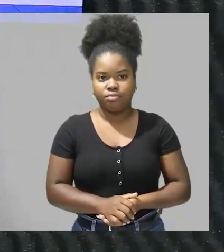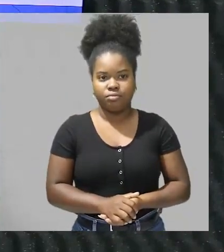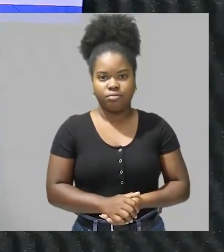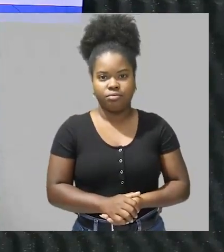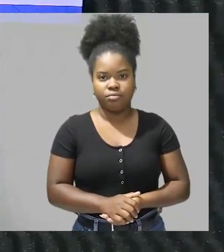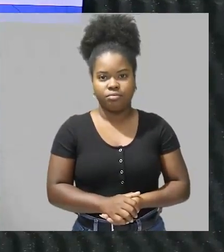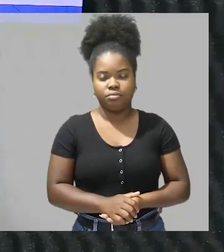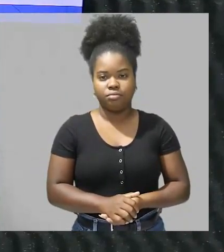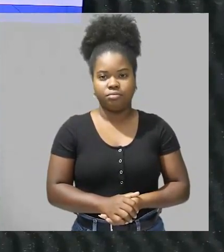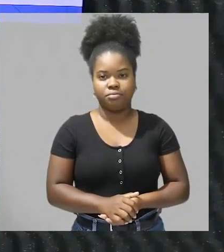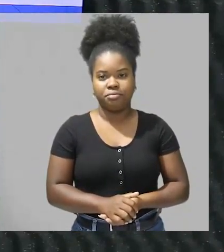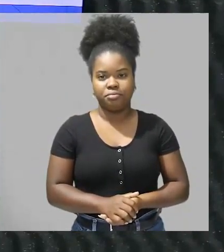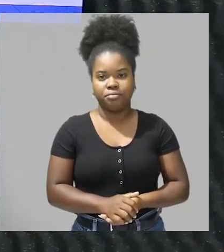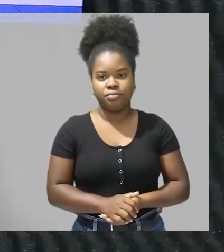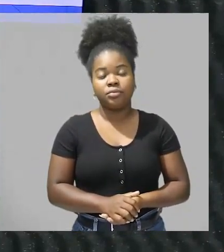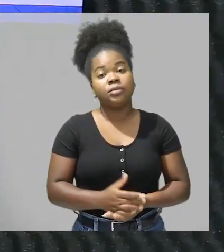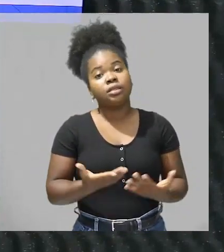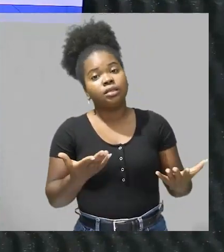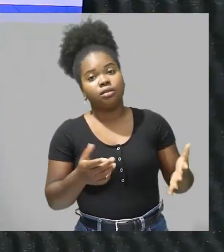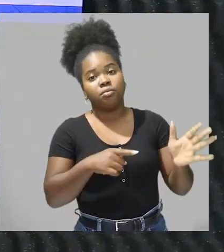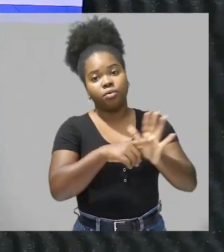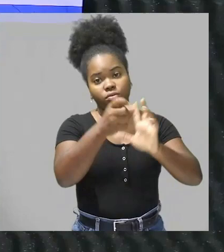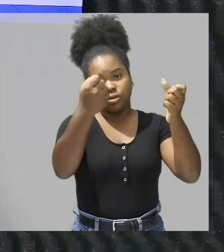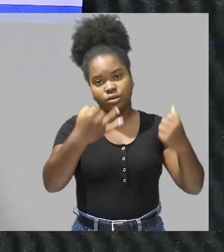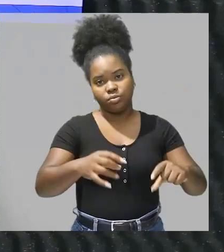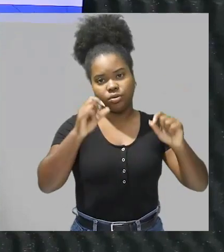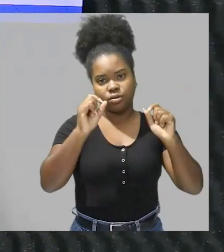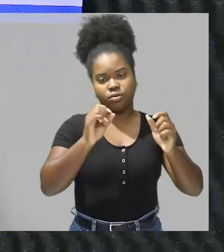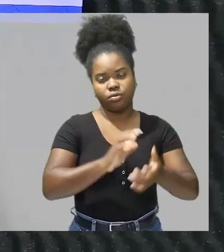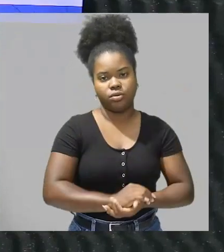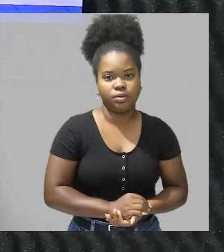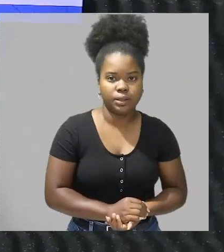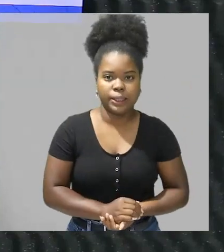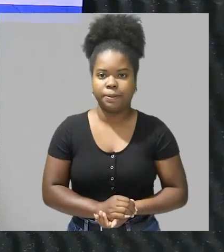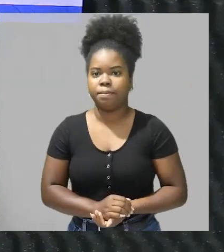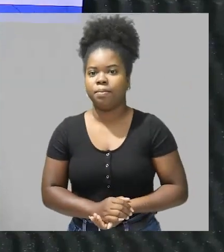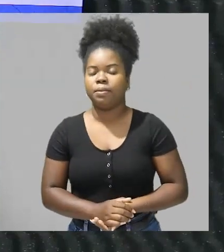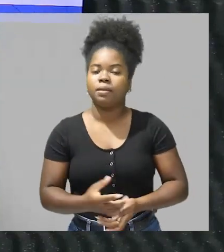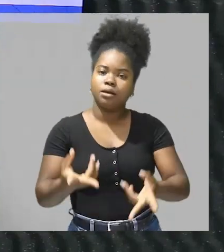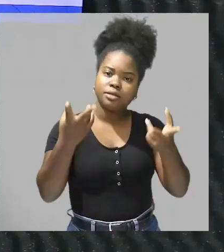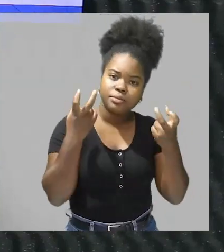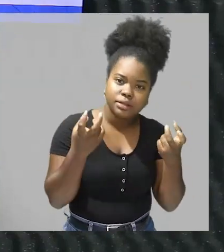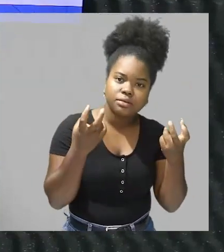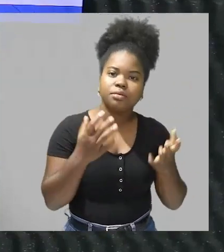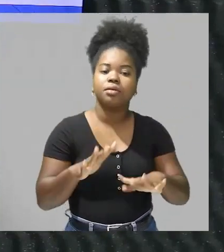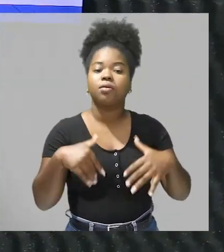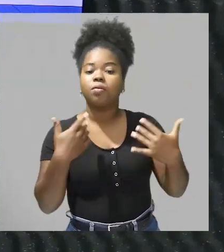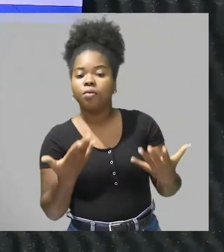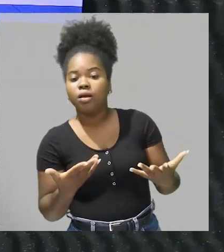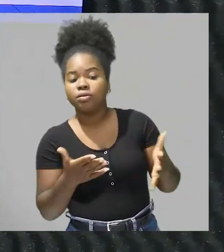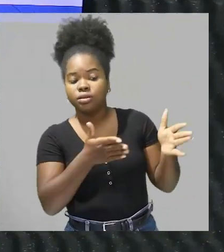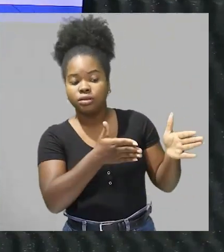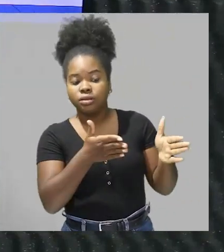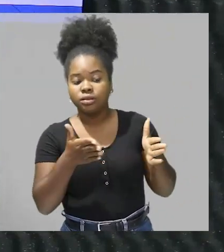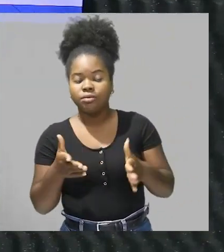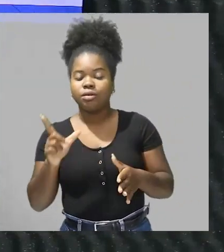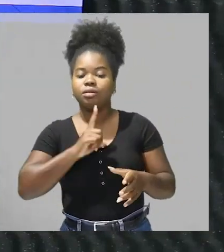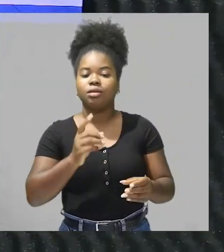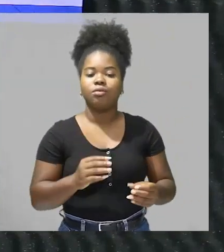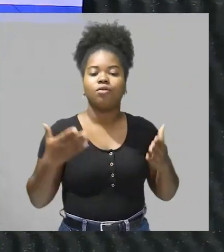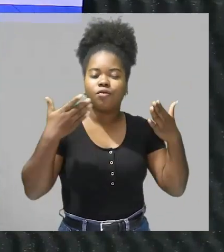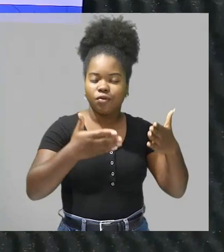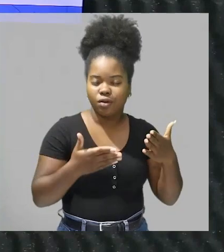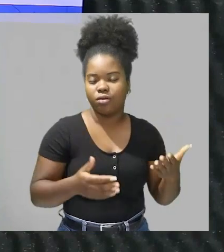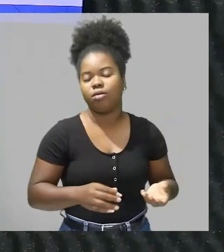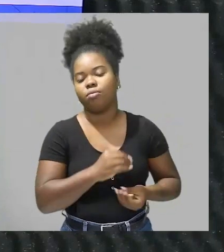então o comando pede para que a gente é Identifique as etapas onde são